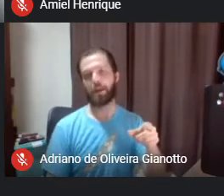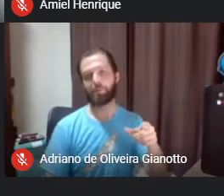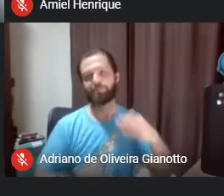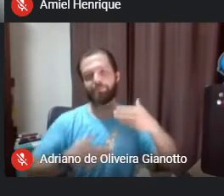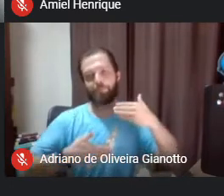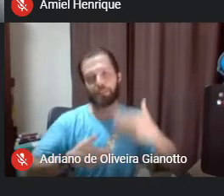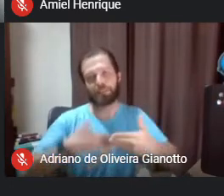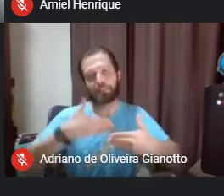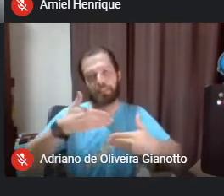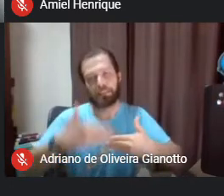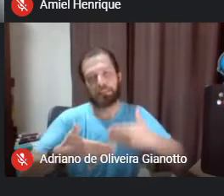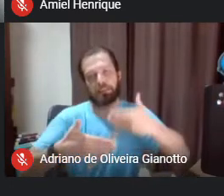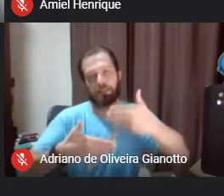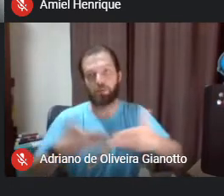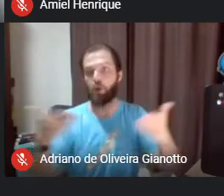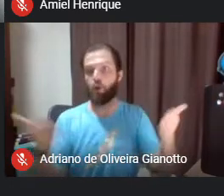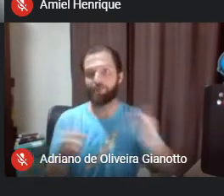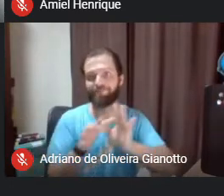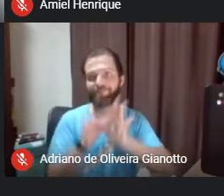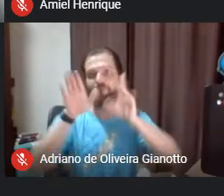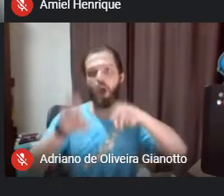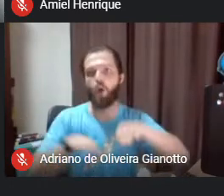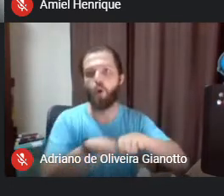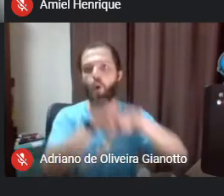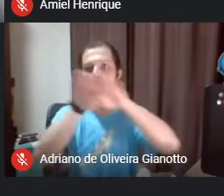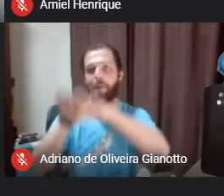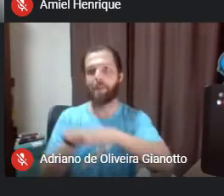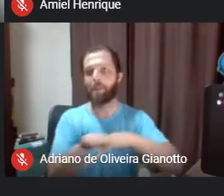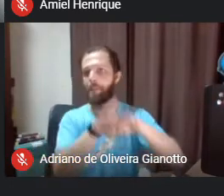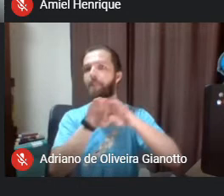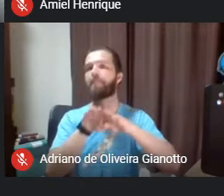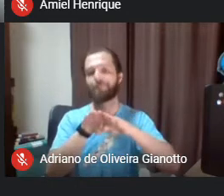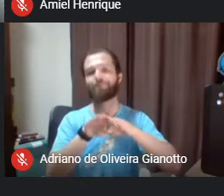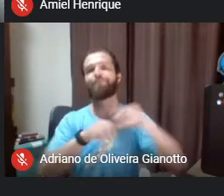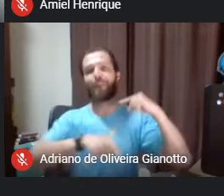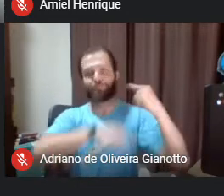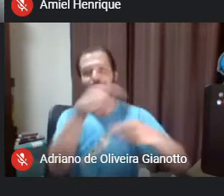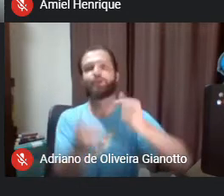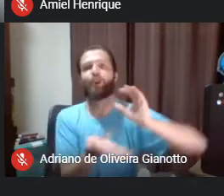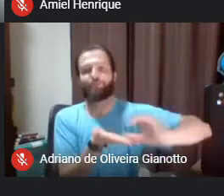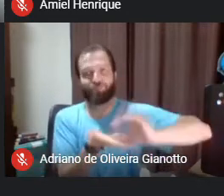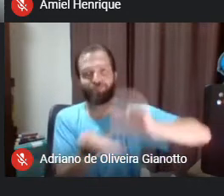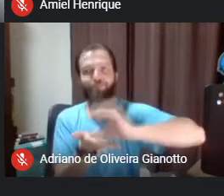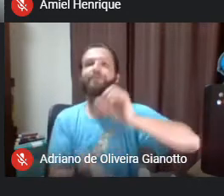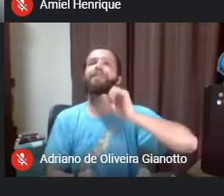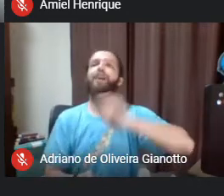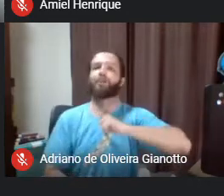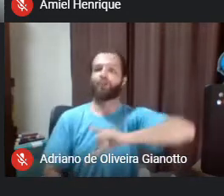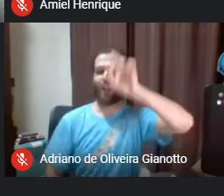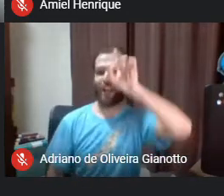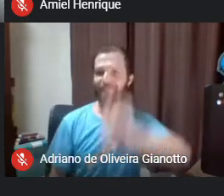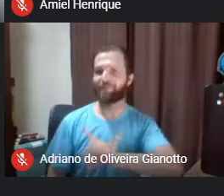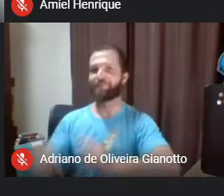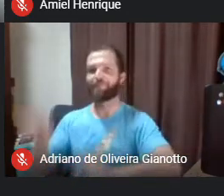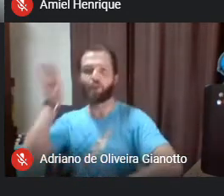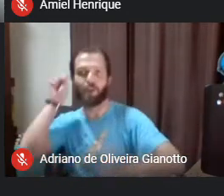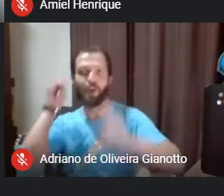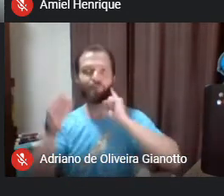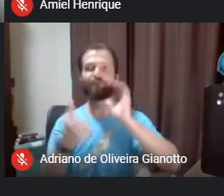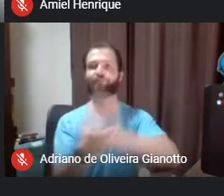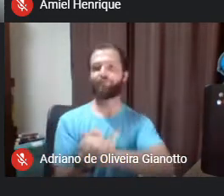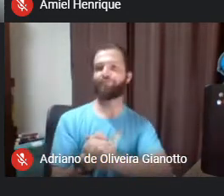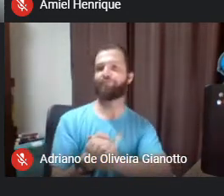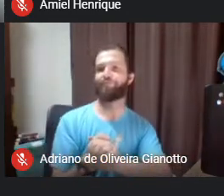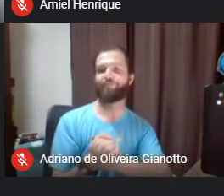intelectual, incapaz economicamente, ela não tinha essa capacidade. As pessoas não acreditavam que ela tinha essa capacidade.